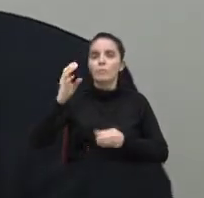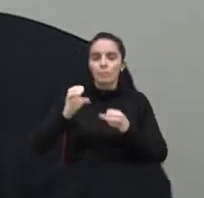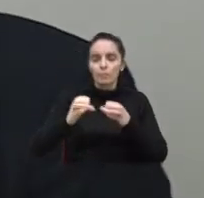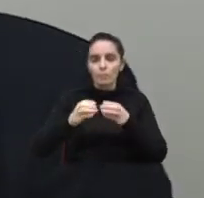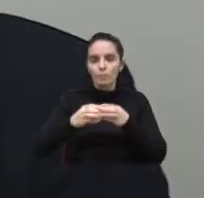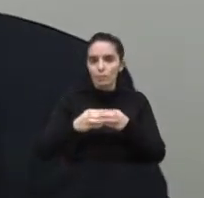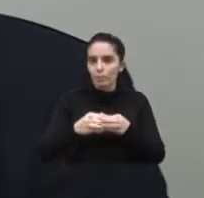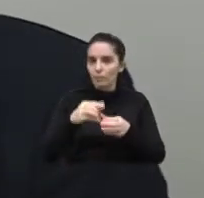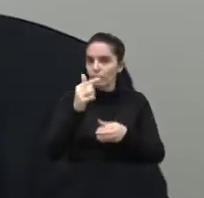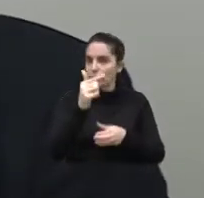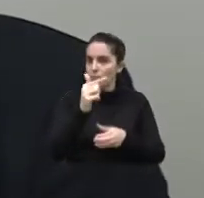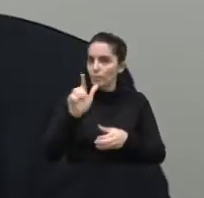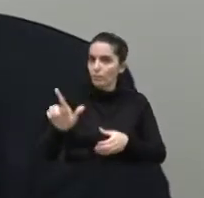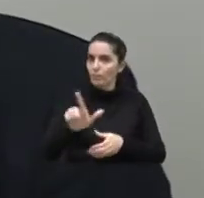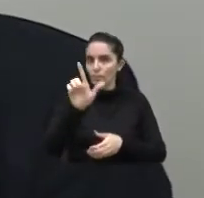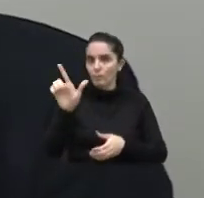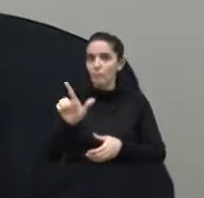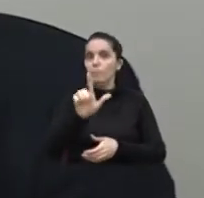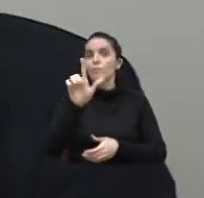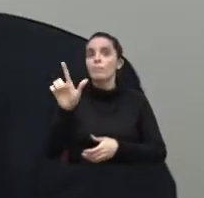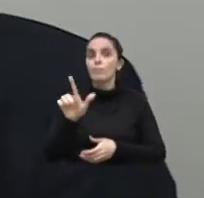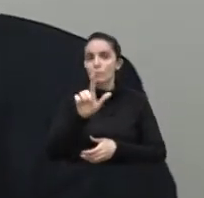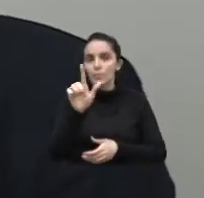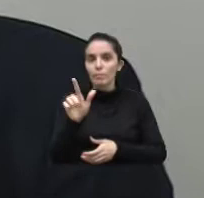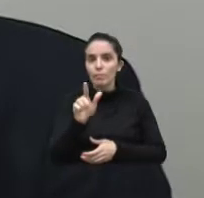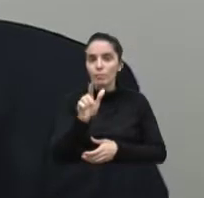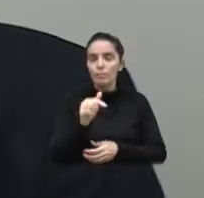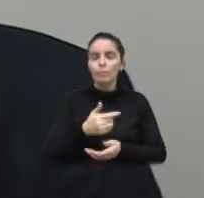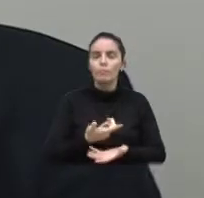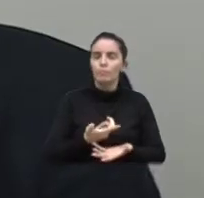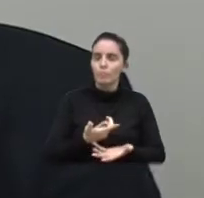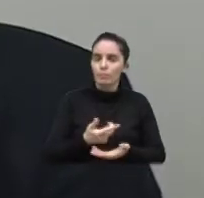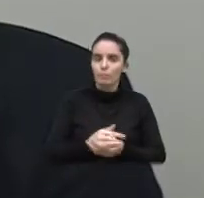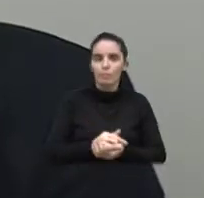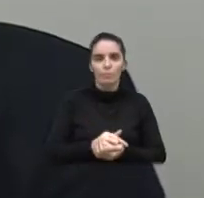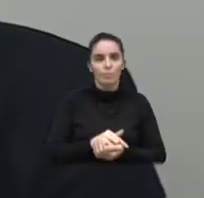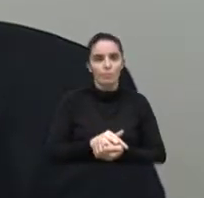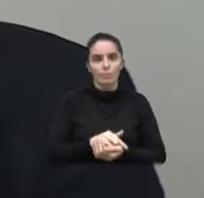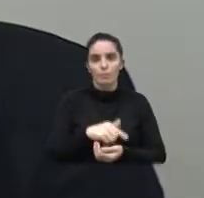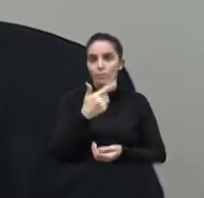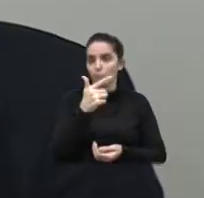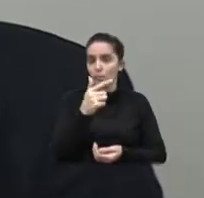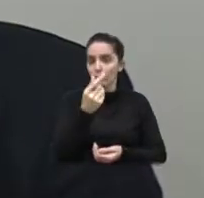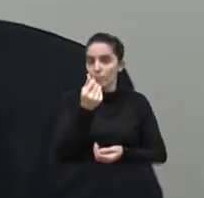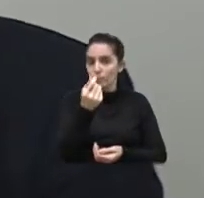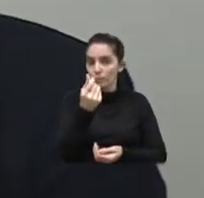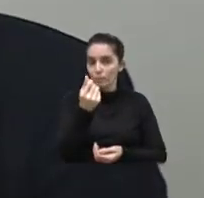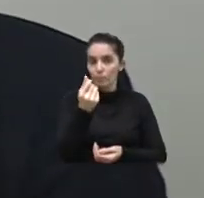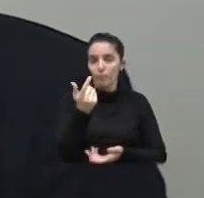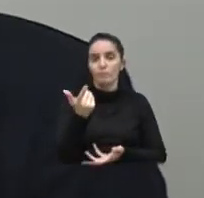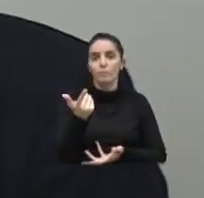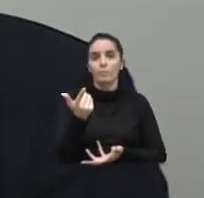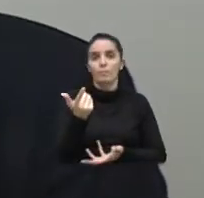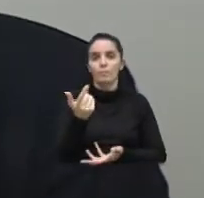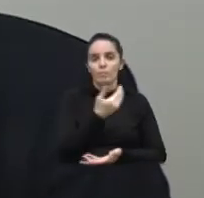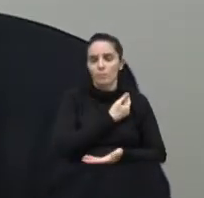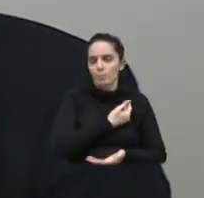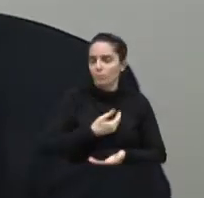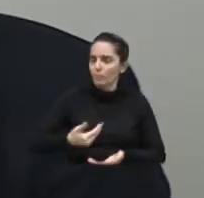fins lucrativos, onde não tem receita, onde não tem dinheiro, nem do